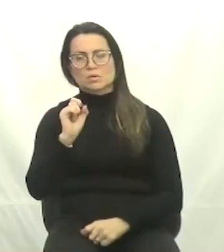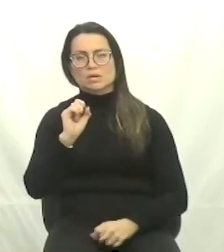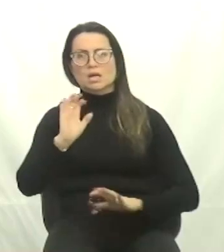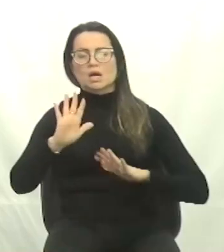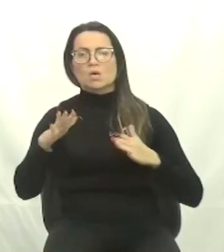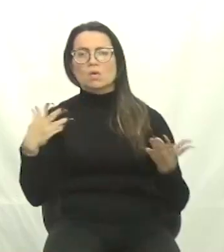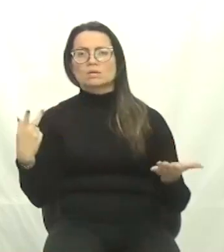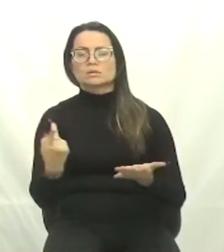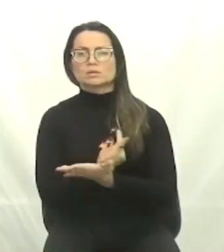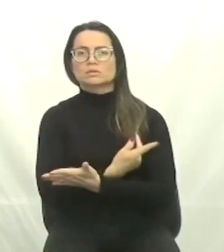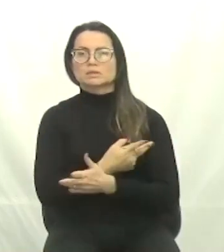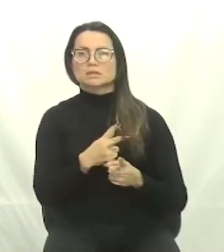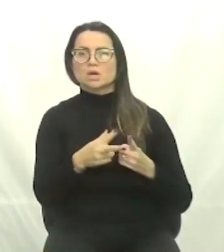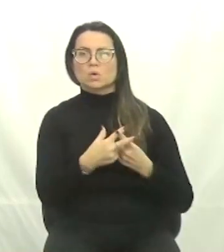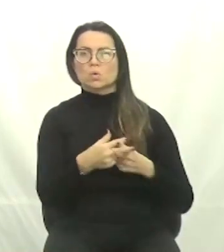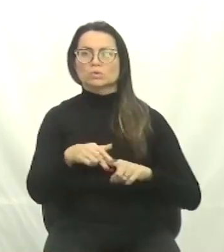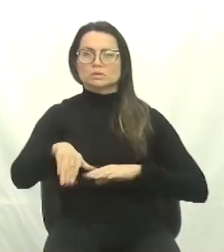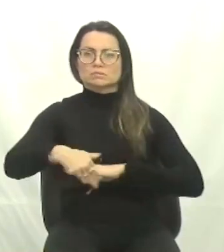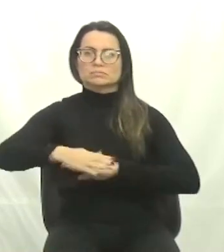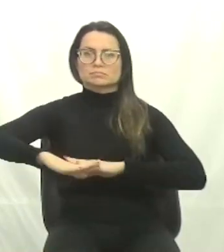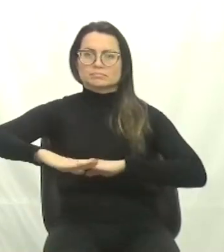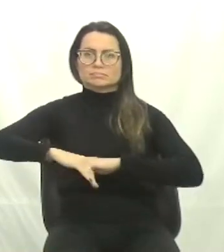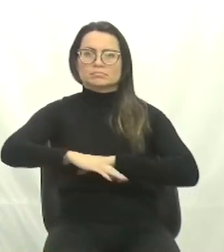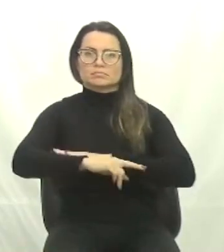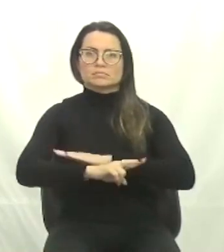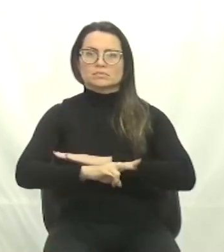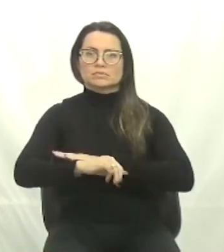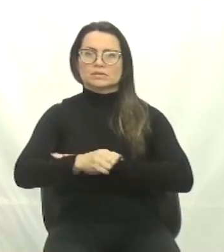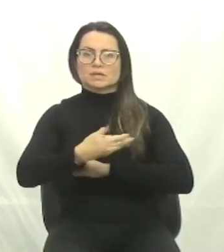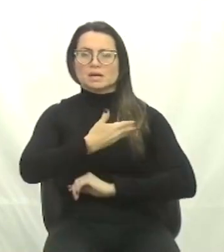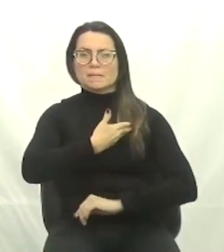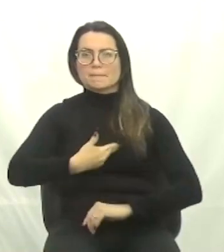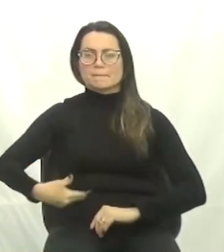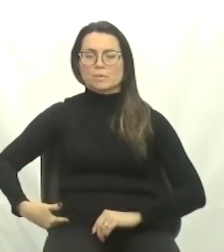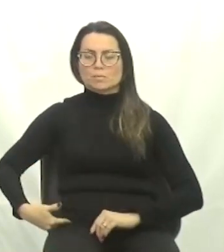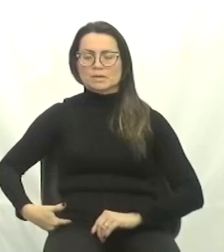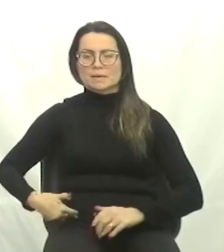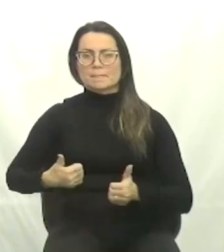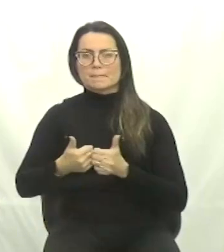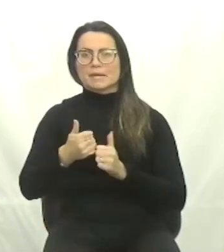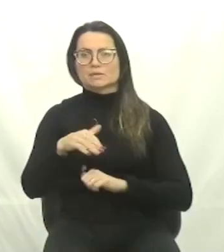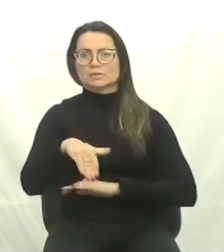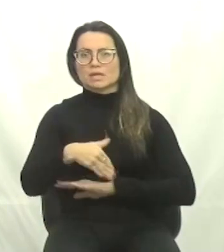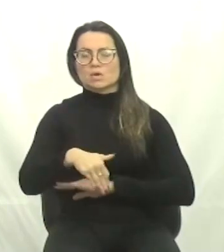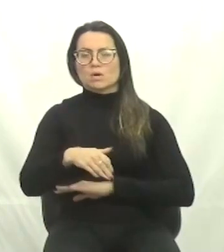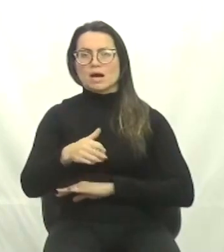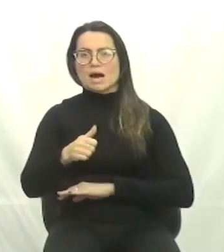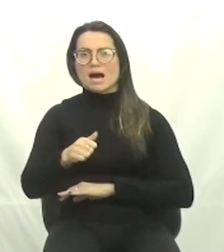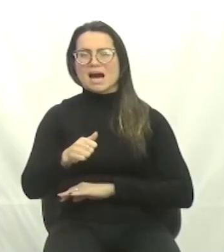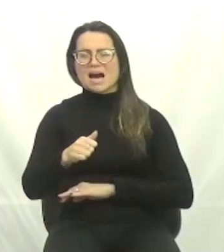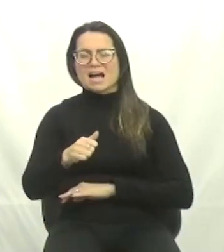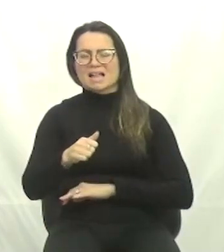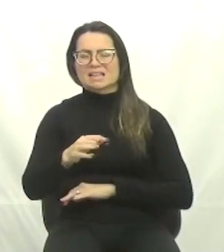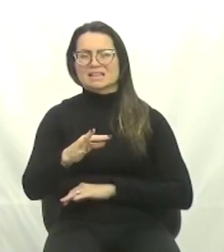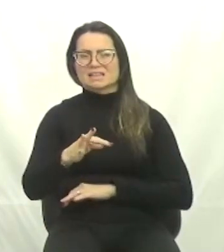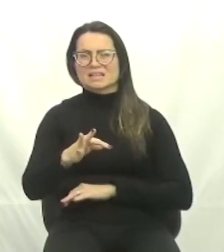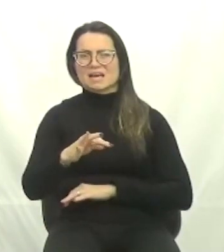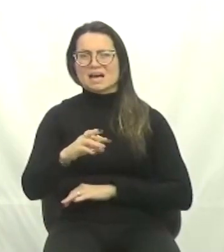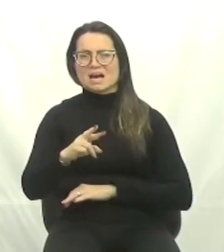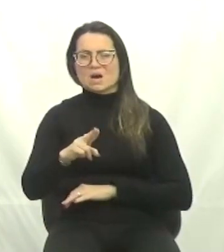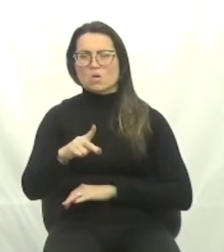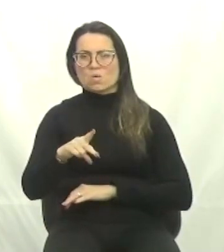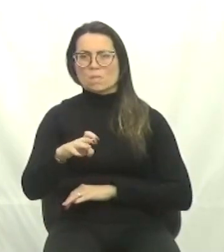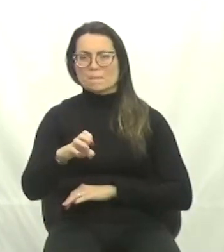realizado o conserto da pavimentação da via pública na esquina da rua Ataúfo Alves com a rua Álvares de